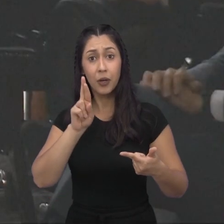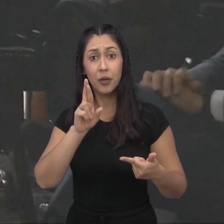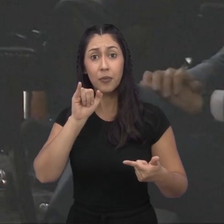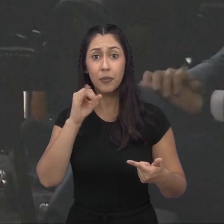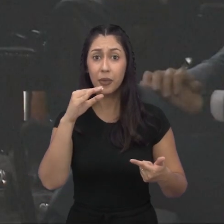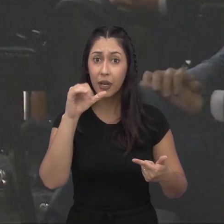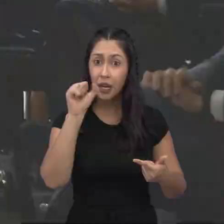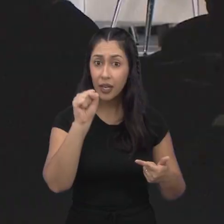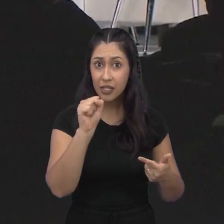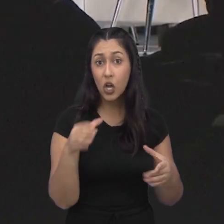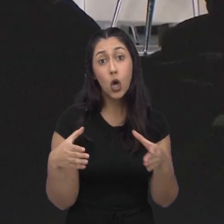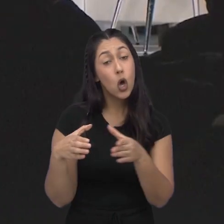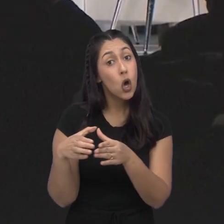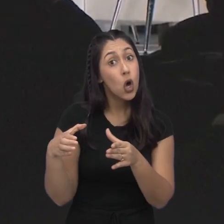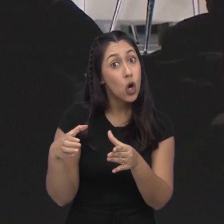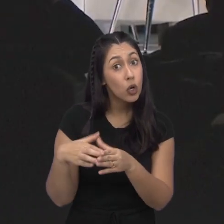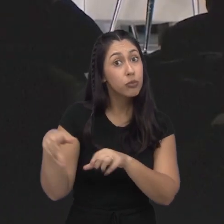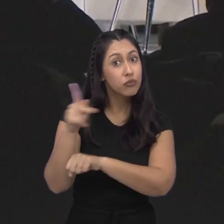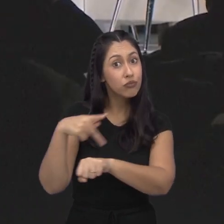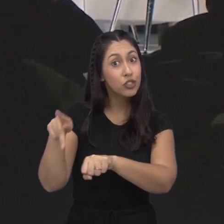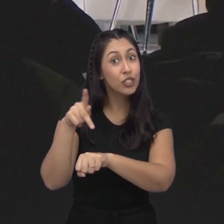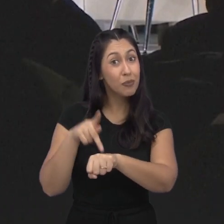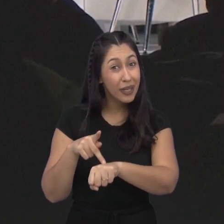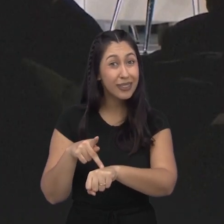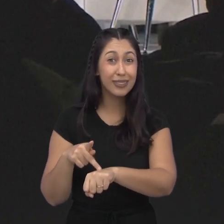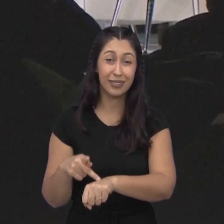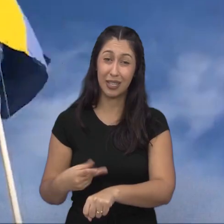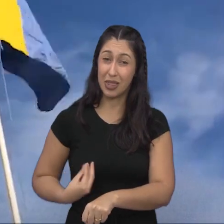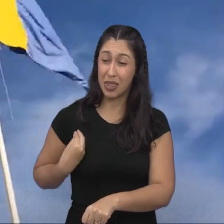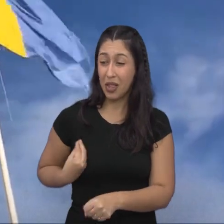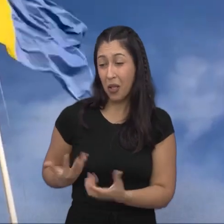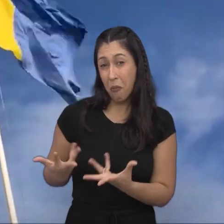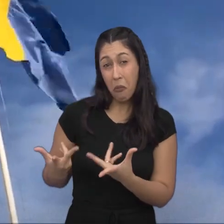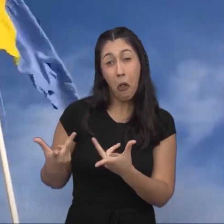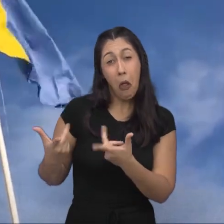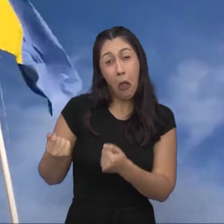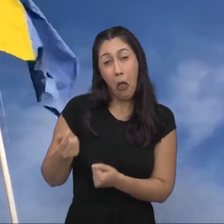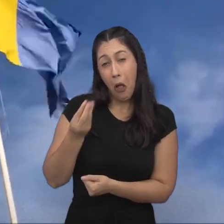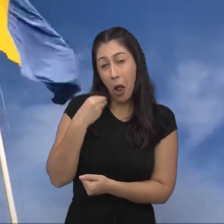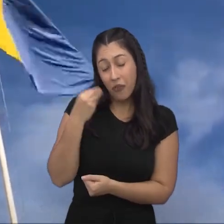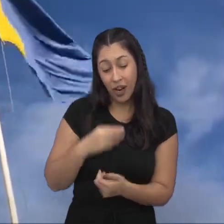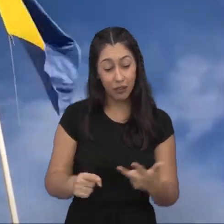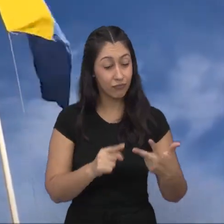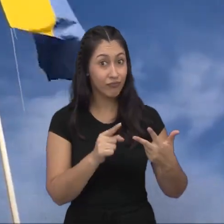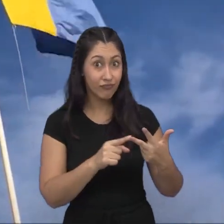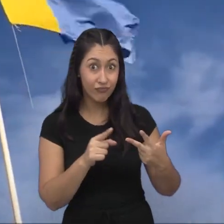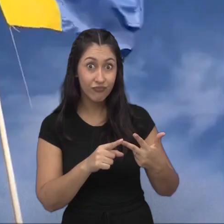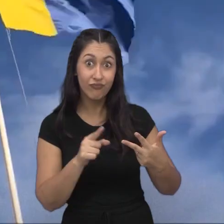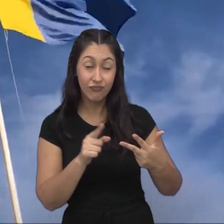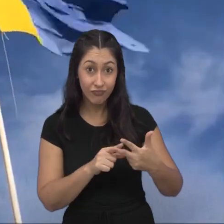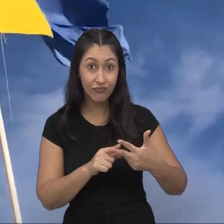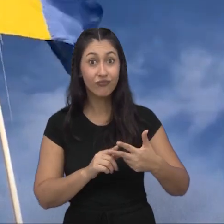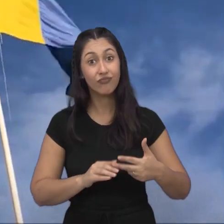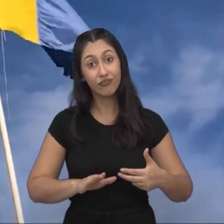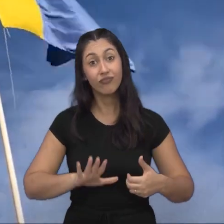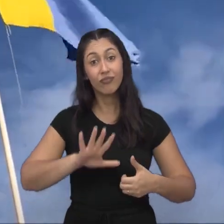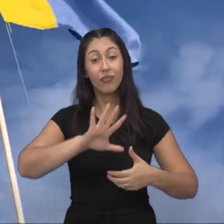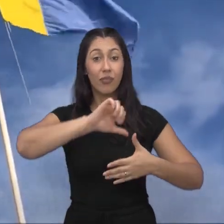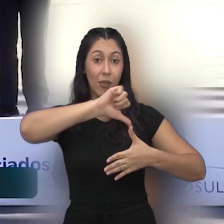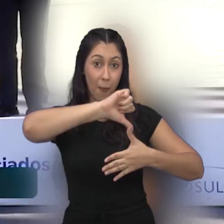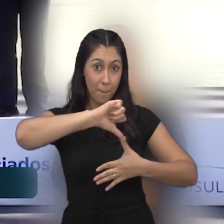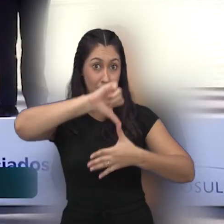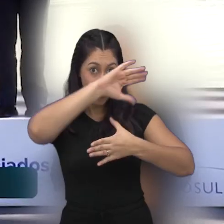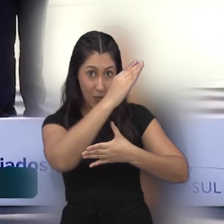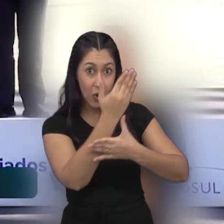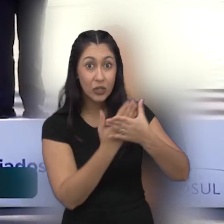grupo de países com a economia definida como emergente, e o Mercosul, mercado comum entre países da América do